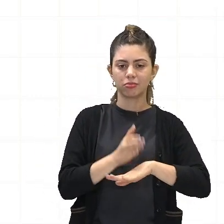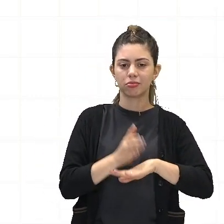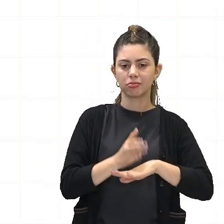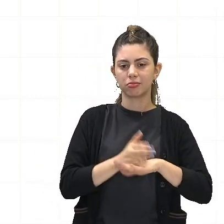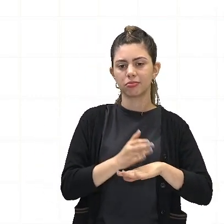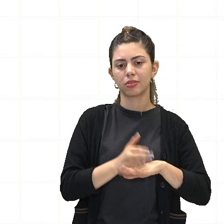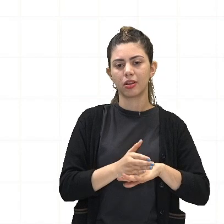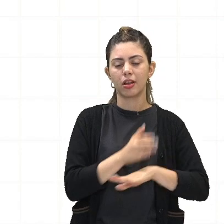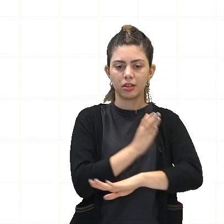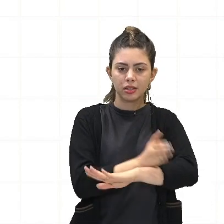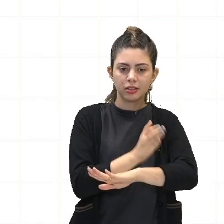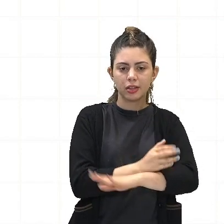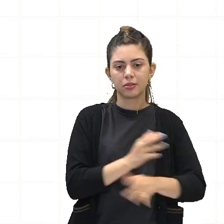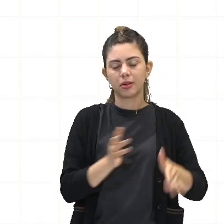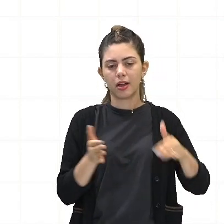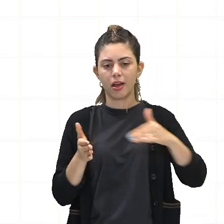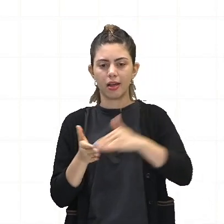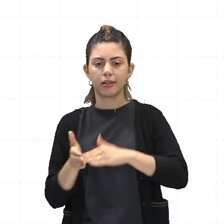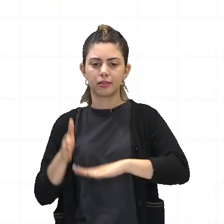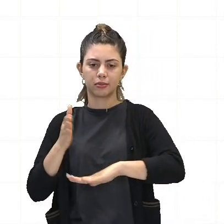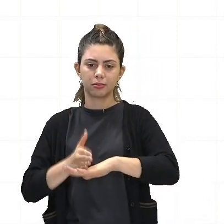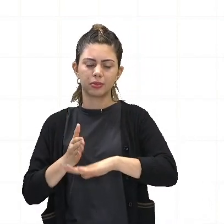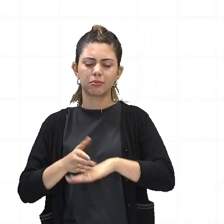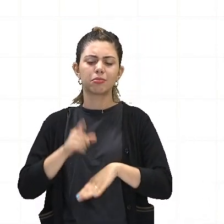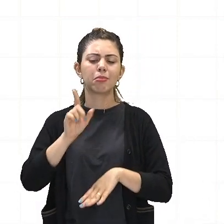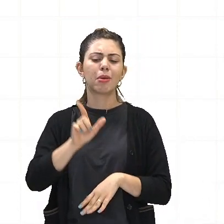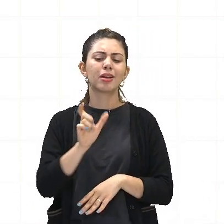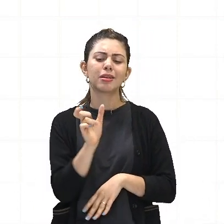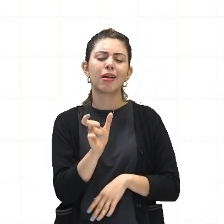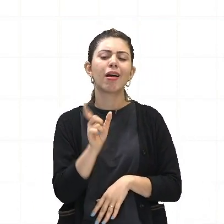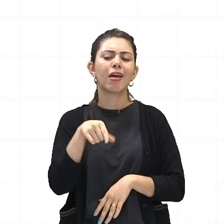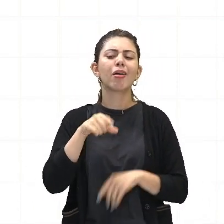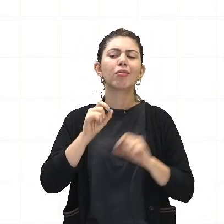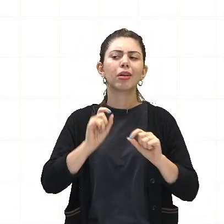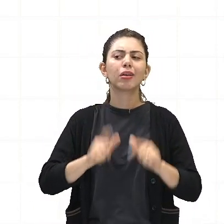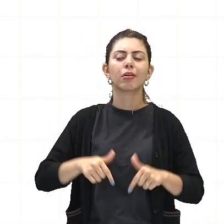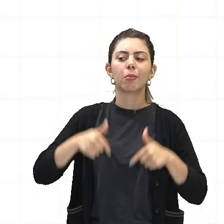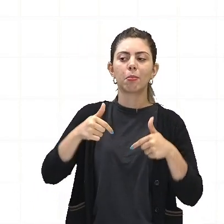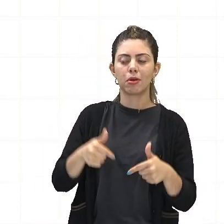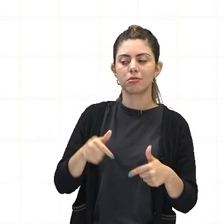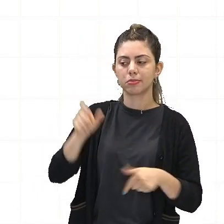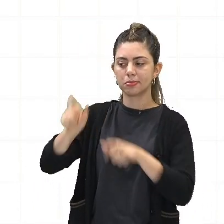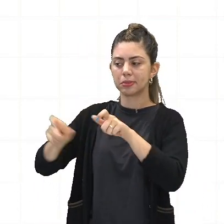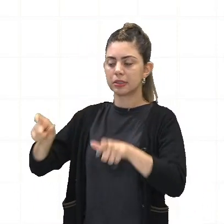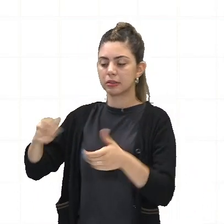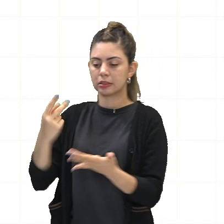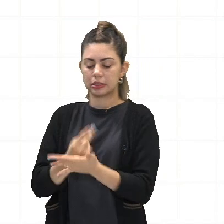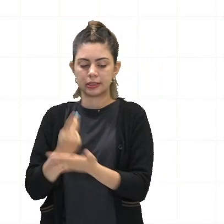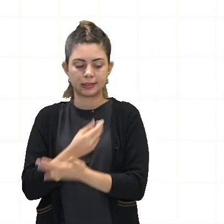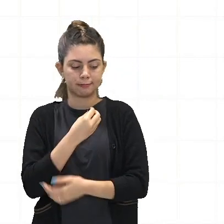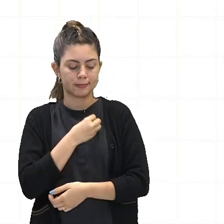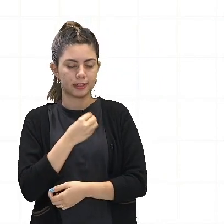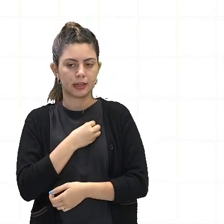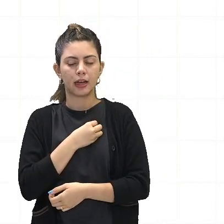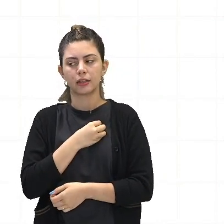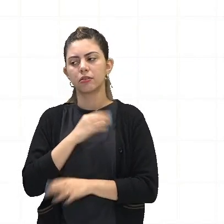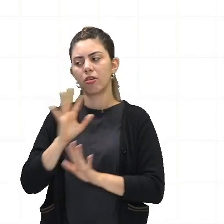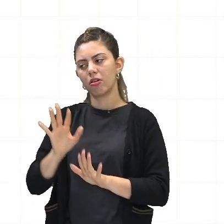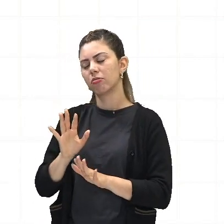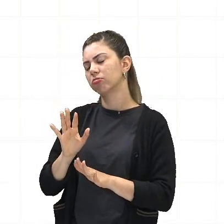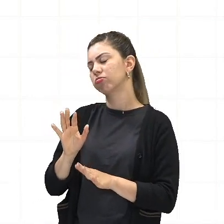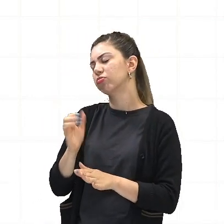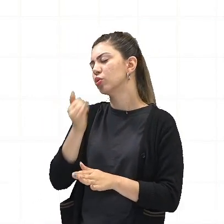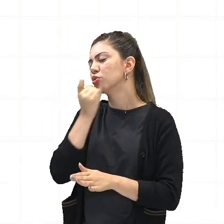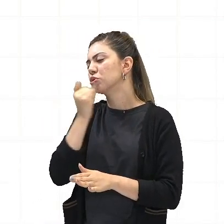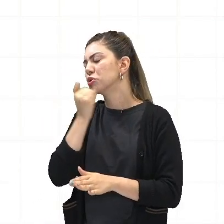favores divinos. Então, era ali o comércio dentro da Igreja Católica. Além da simonia, também havia a venda